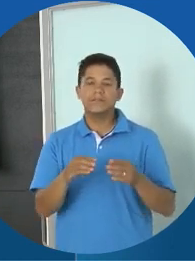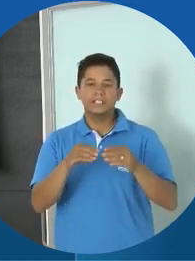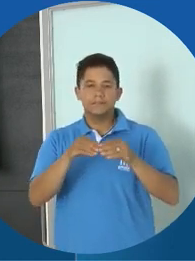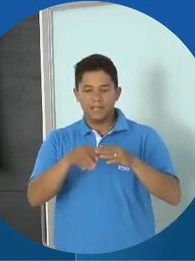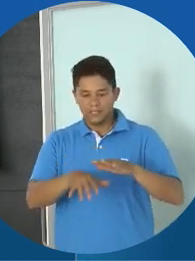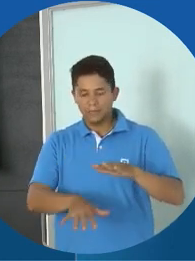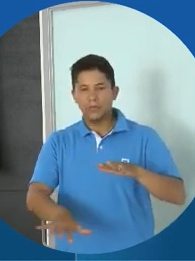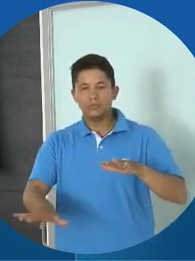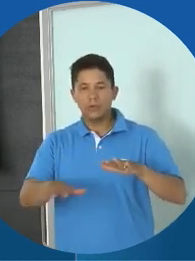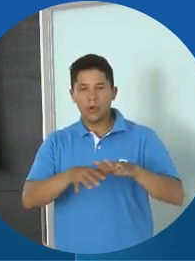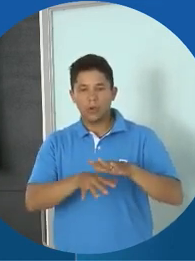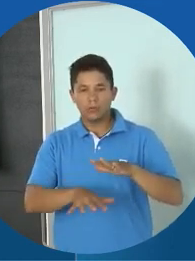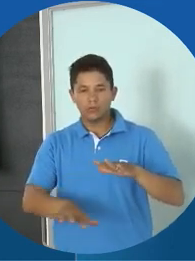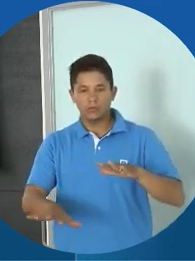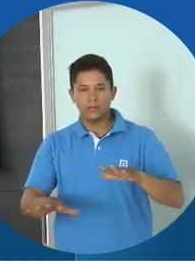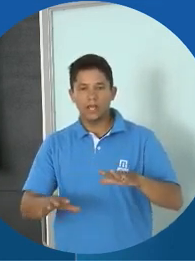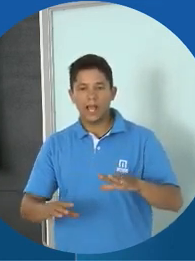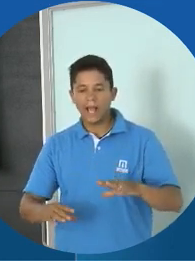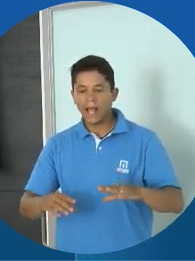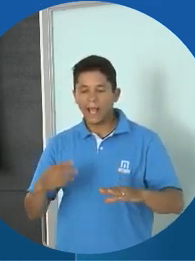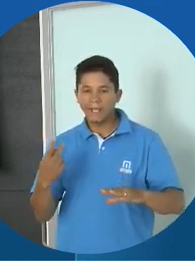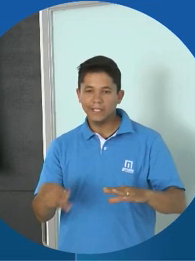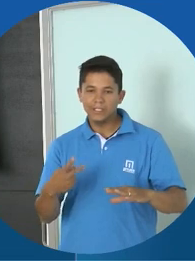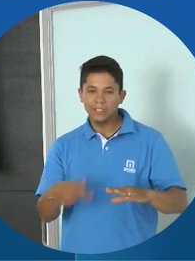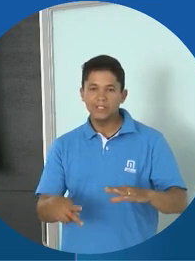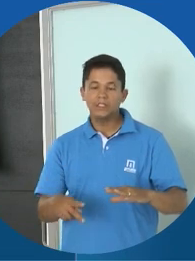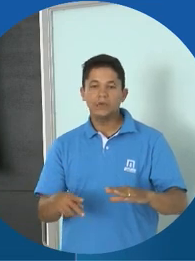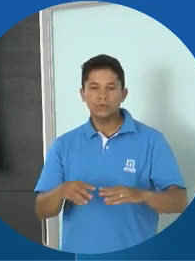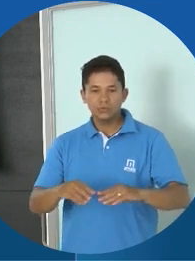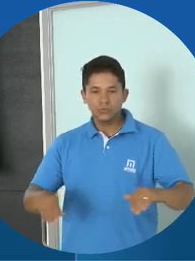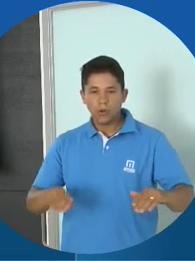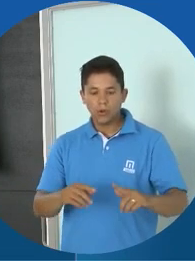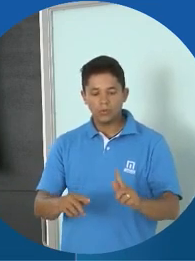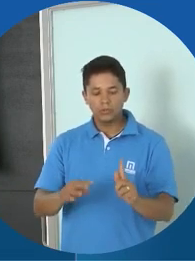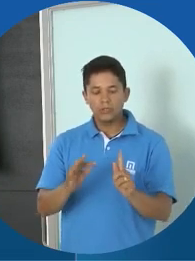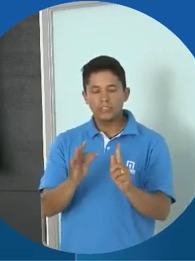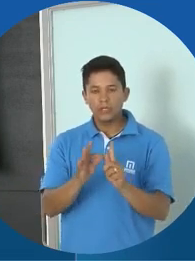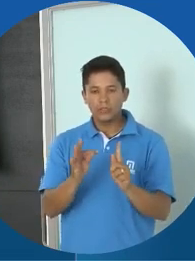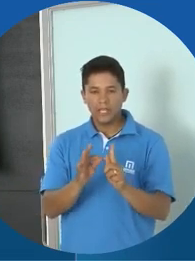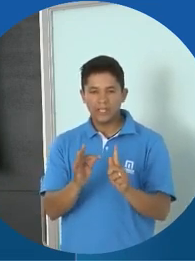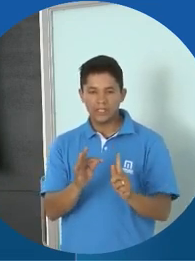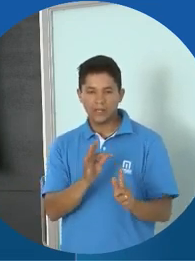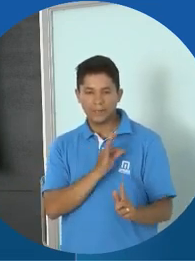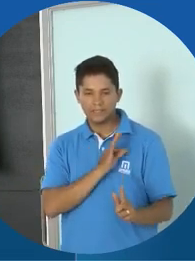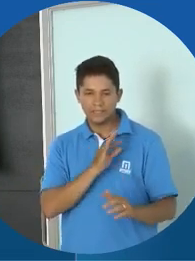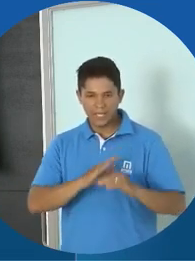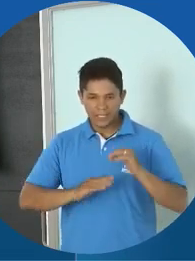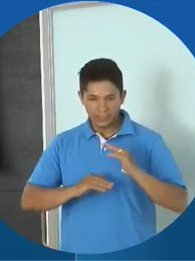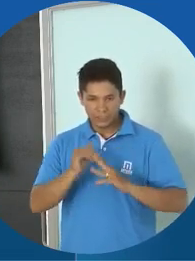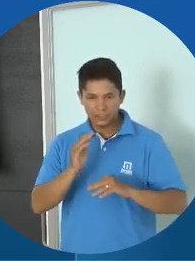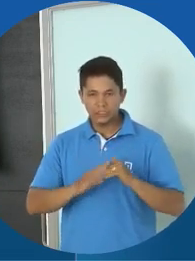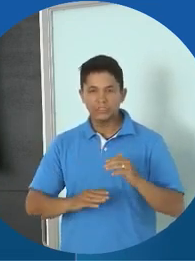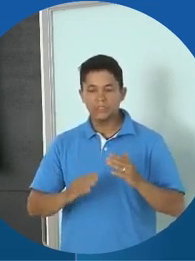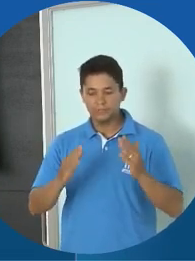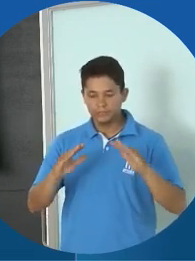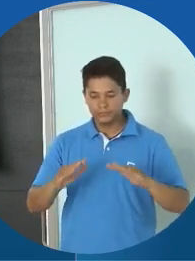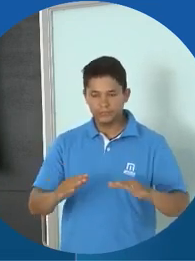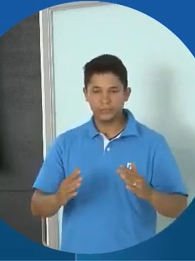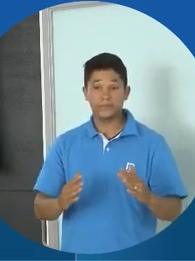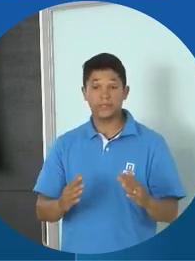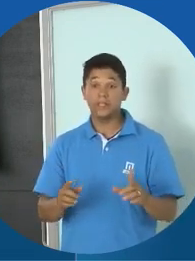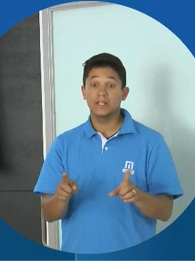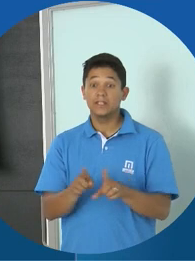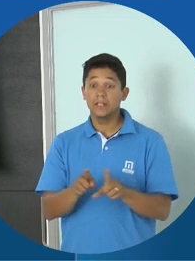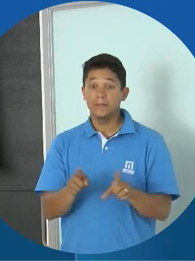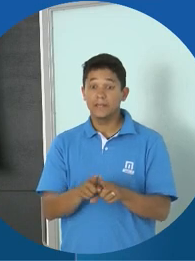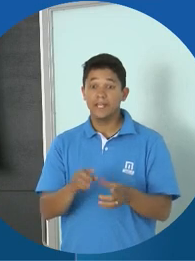solo, diminuindo muito a capacidade geotécnica dos maciços. A gente tem a falta de